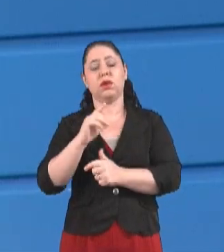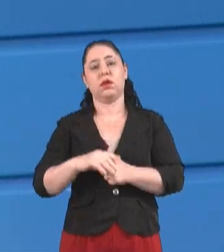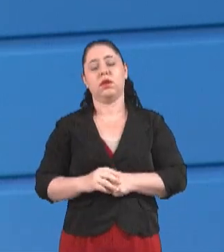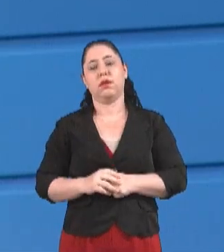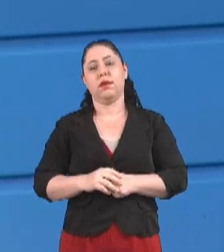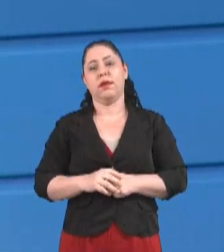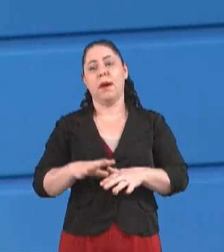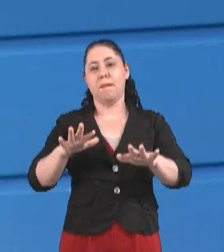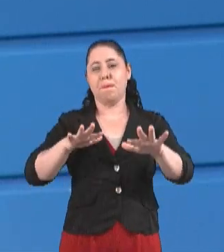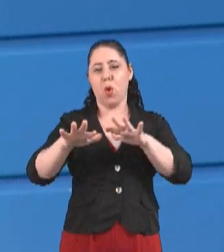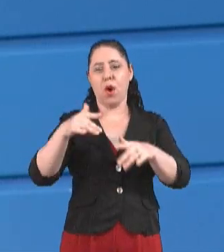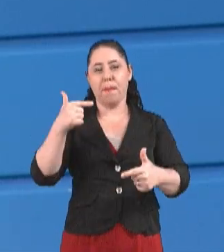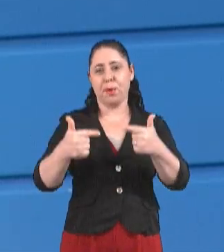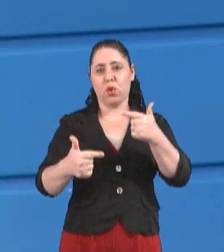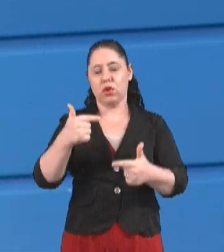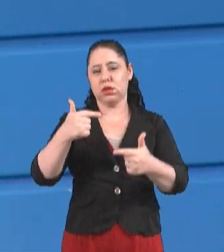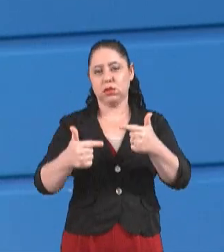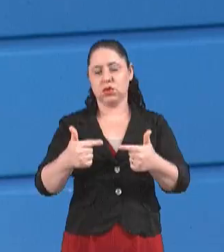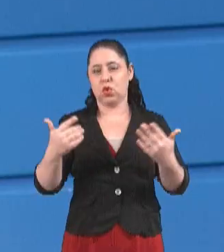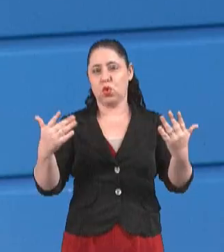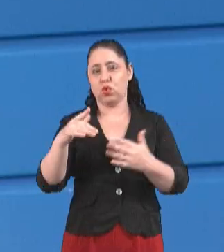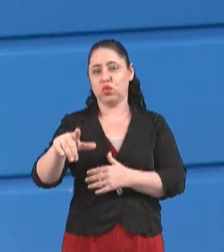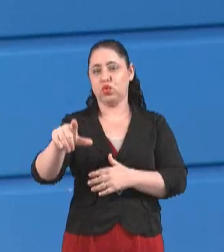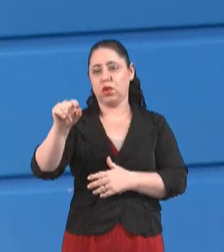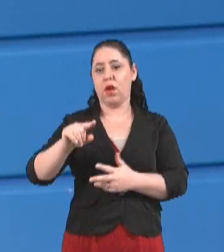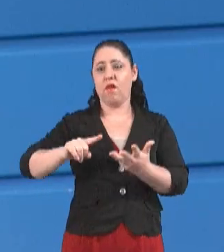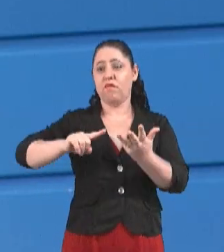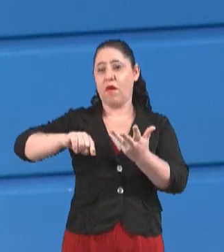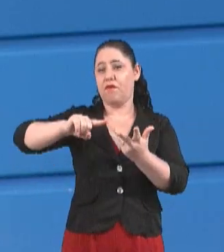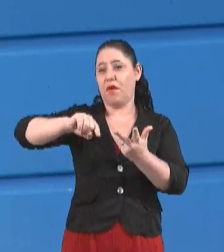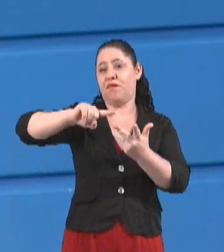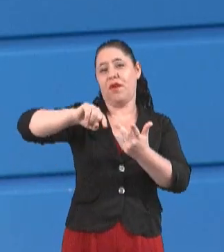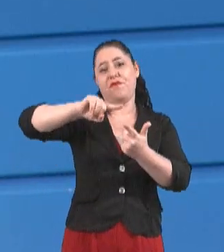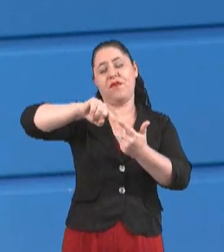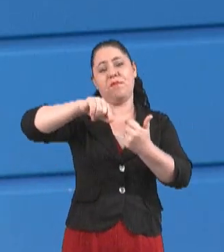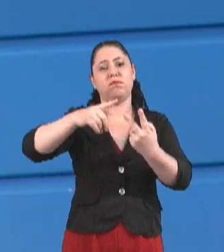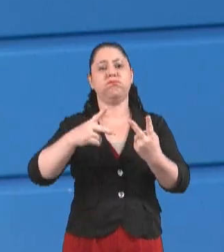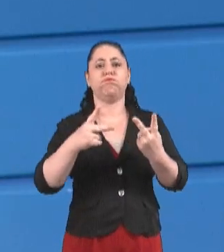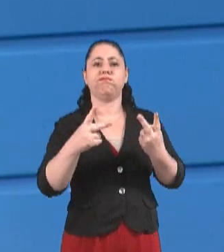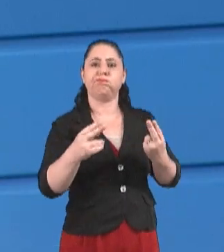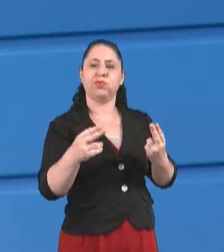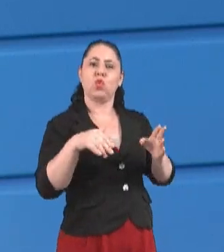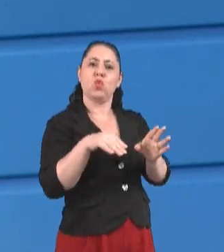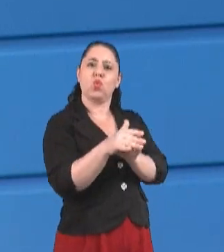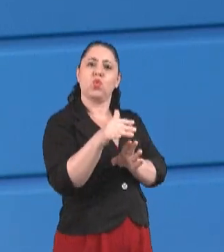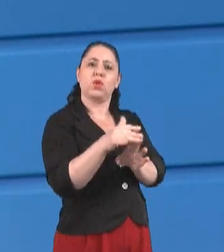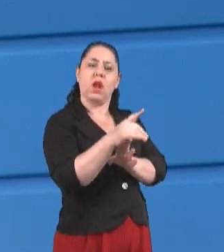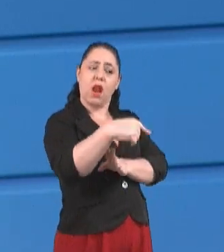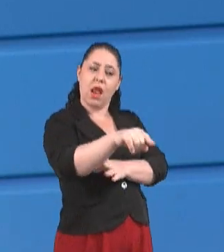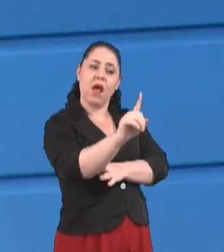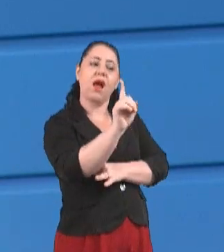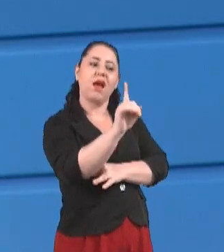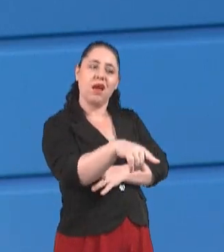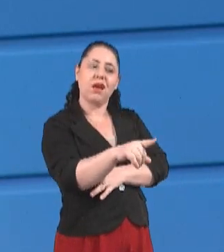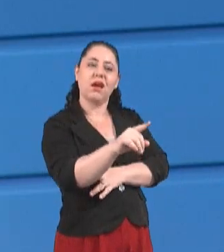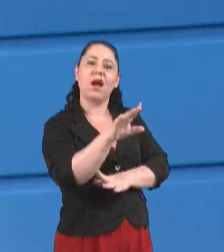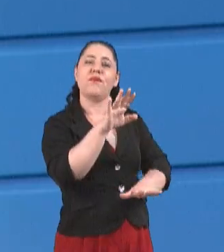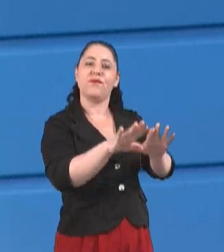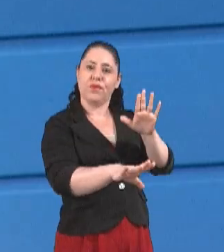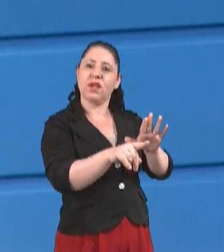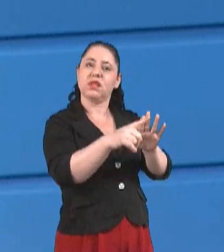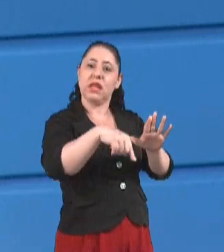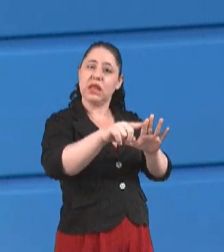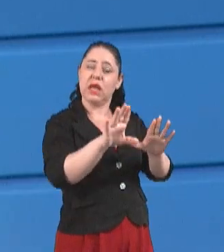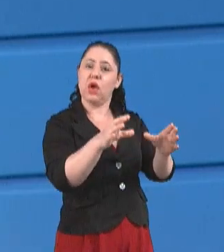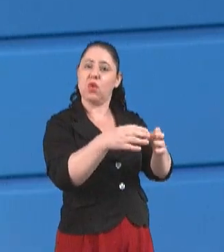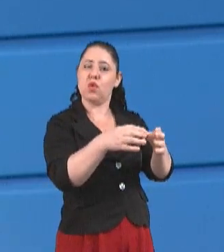esse movimento político fundamentalista que elegeu diversos também conselheiros tutelares e que em muitos